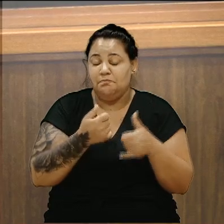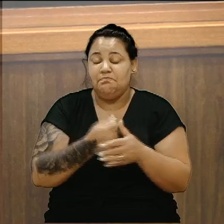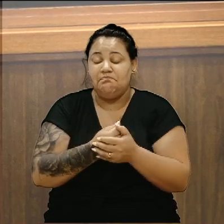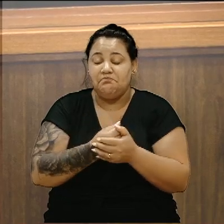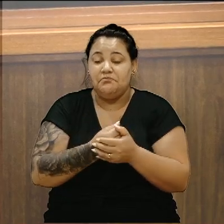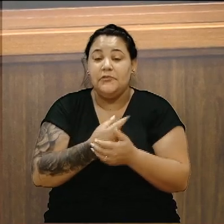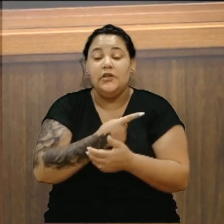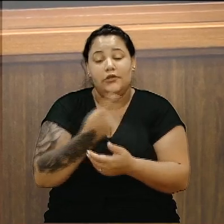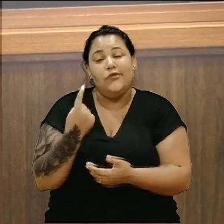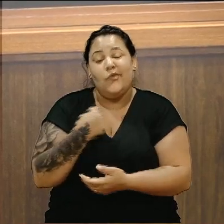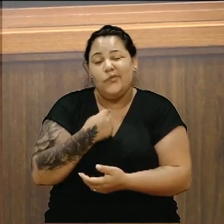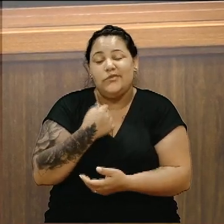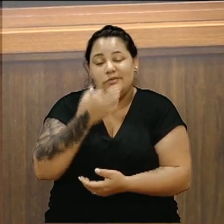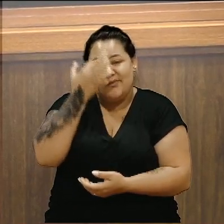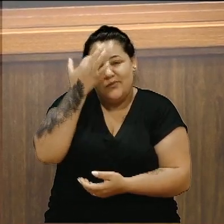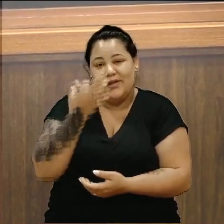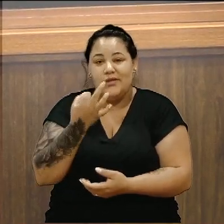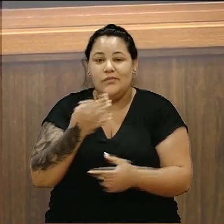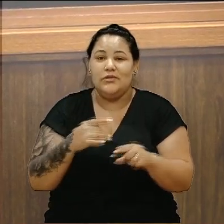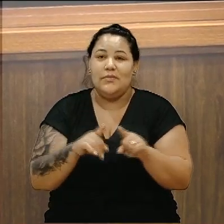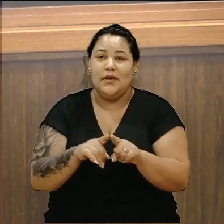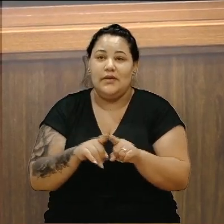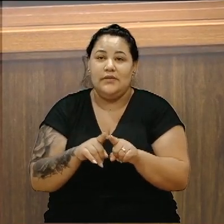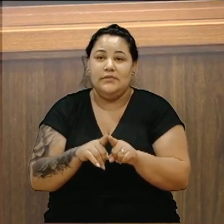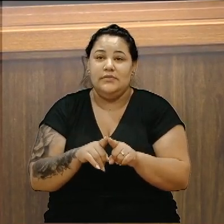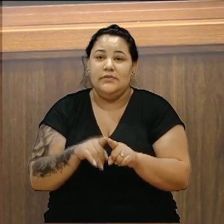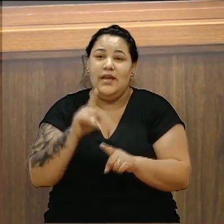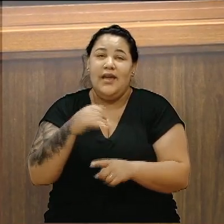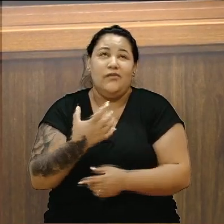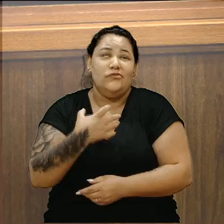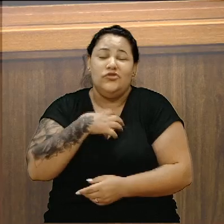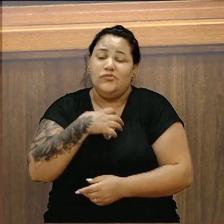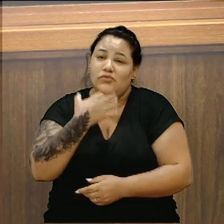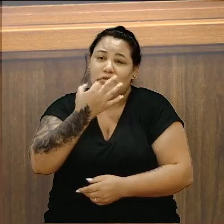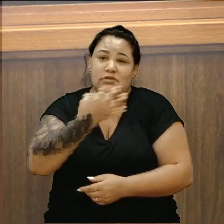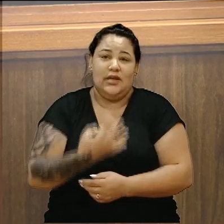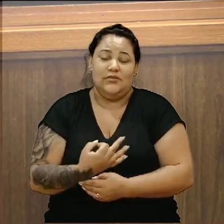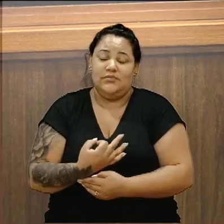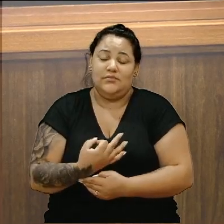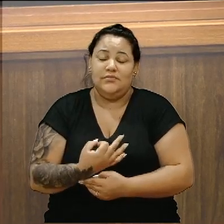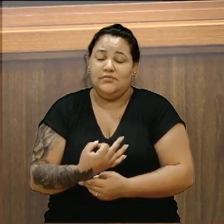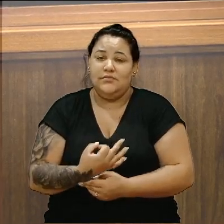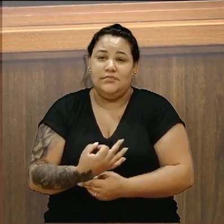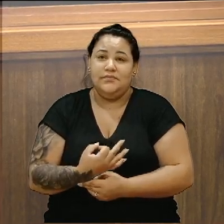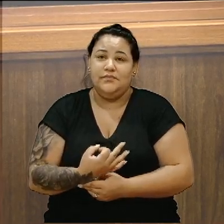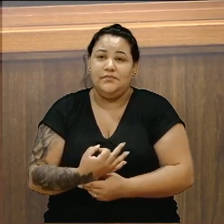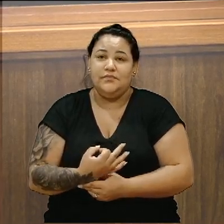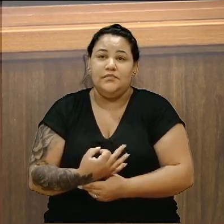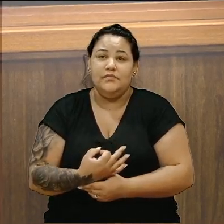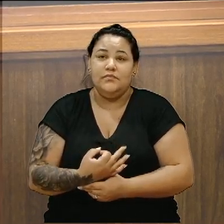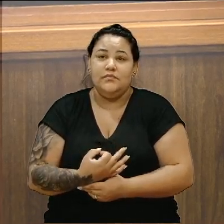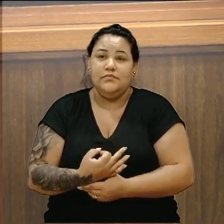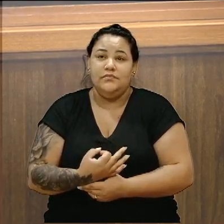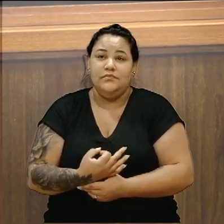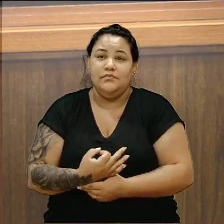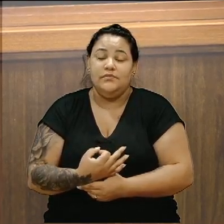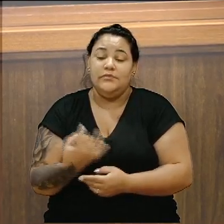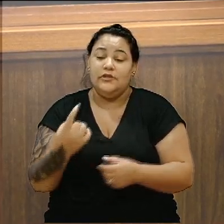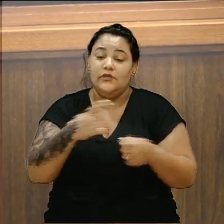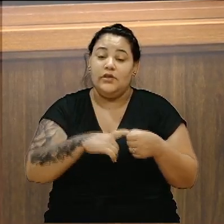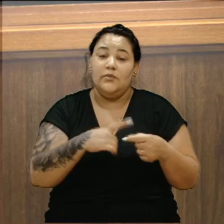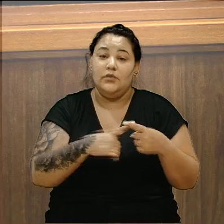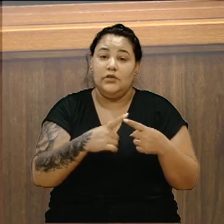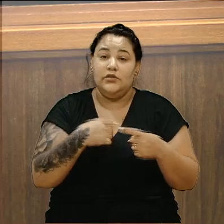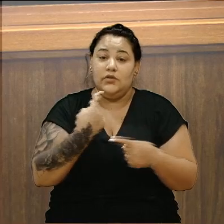nós entendemos que é a forma adequada para que isso volte. A partir do momento que nós fizemos